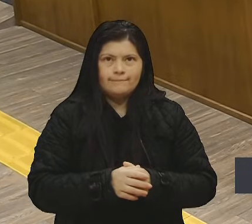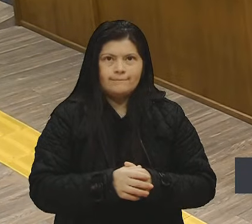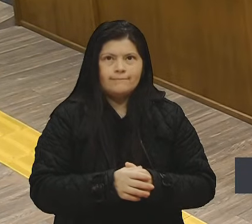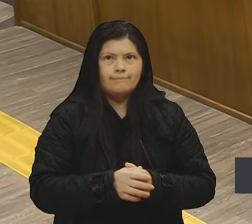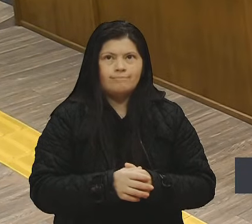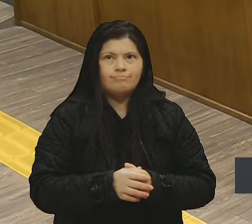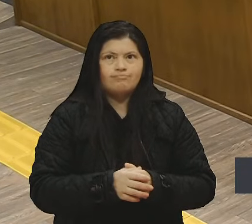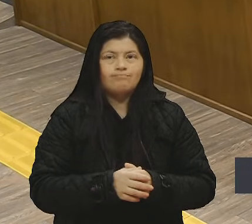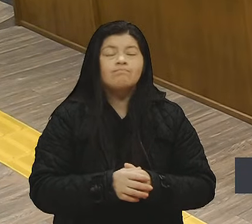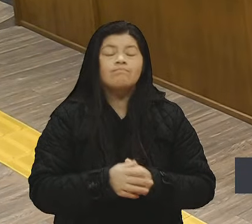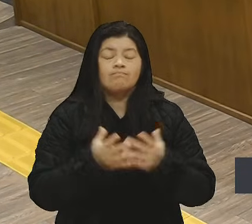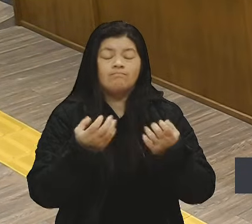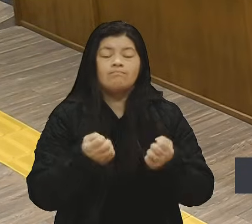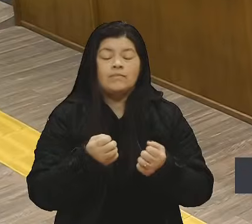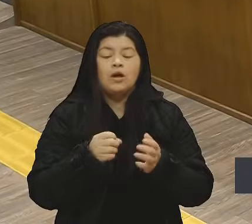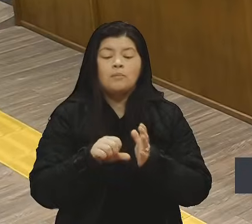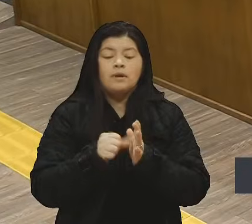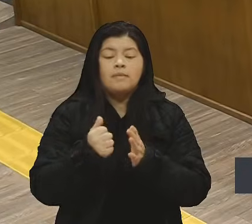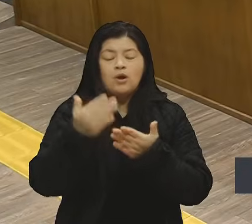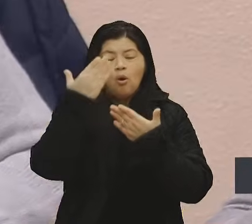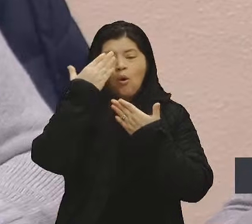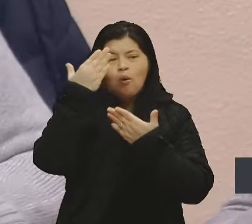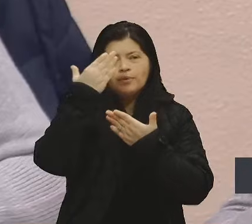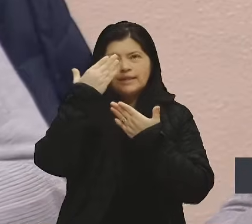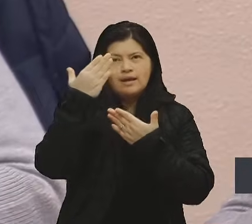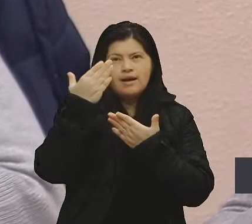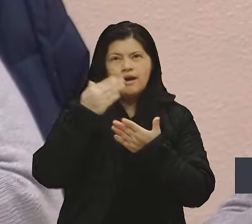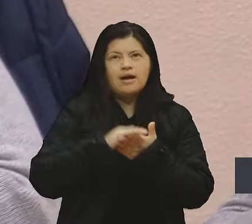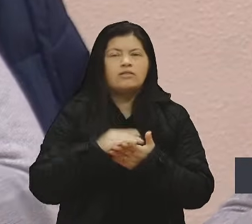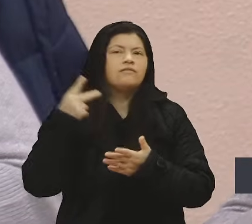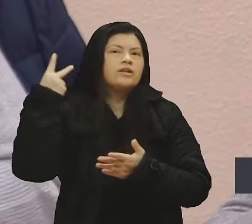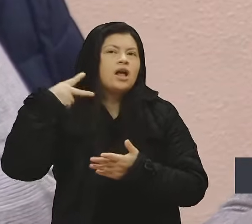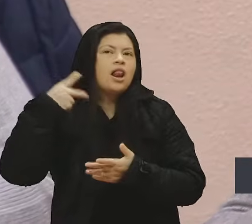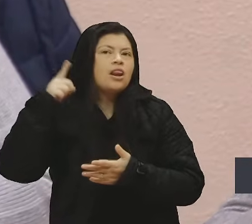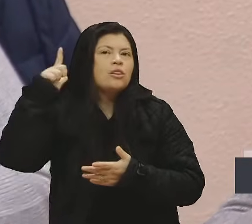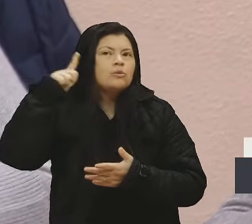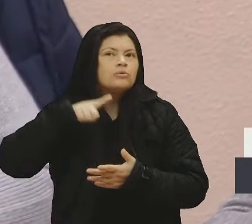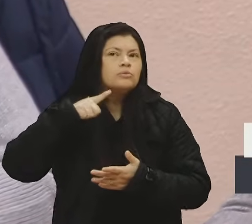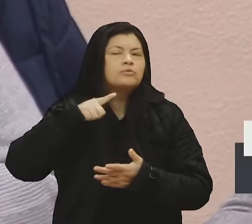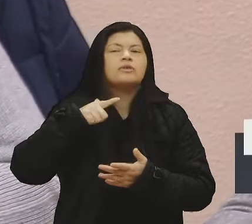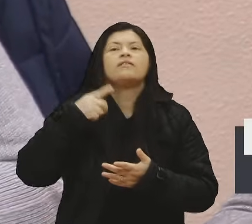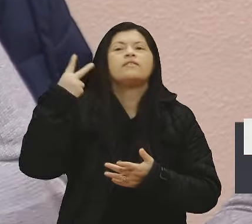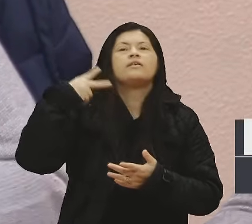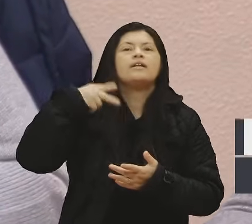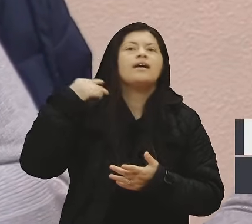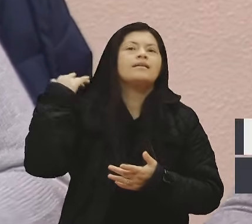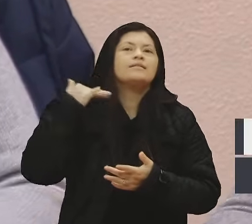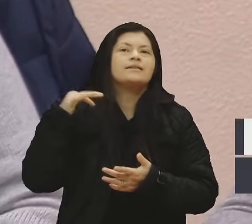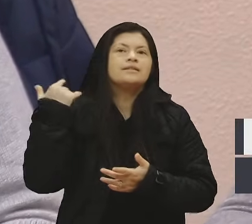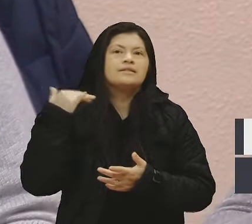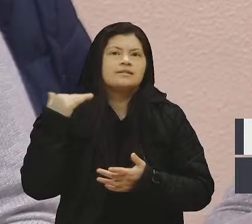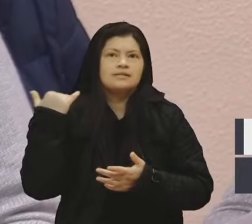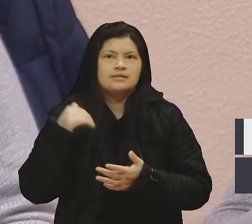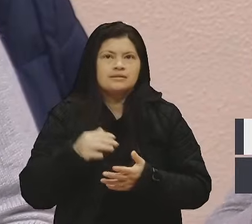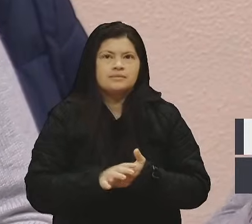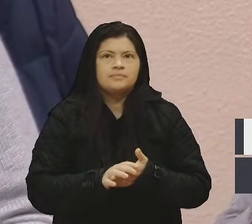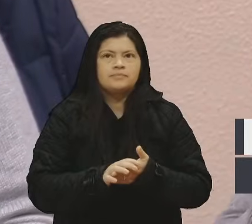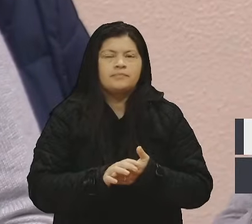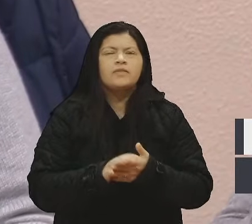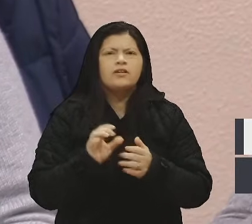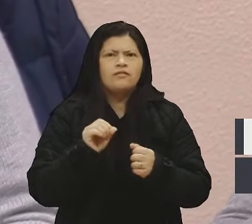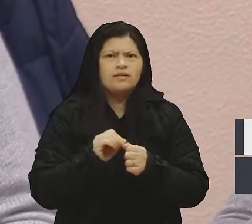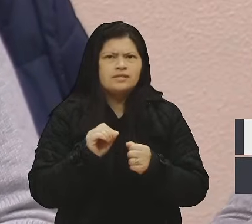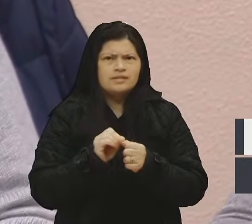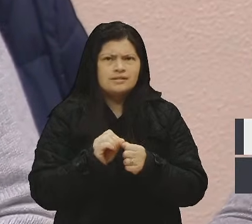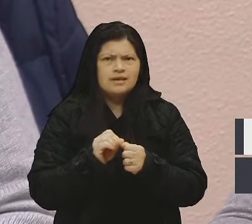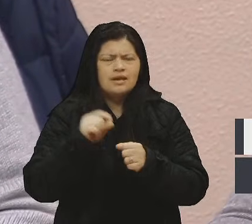Bom, eu quero primeiramente agradecer vereador Lucas, vereadora Andressa, por realizar